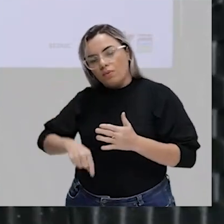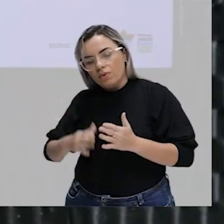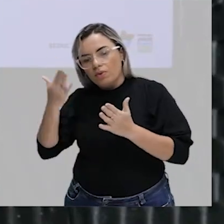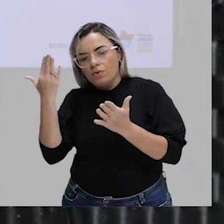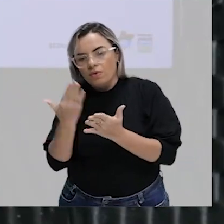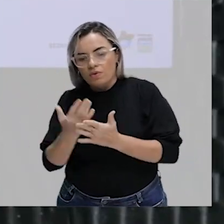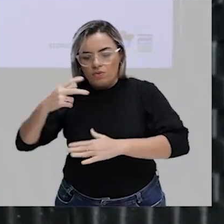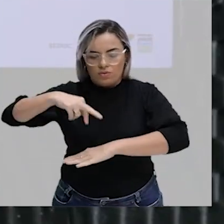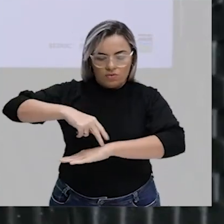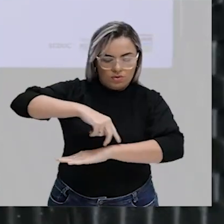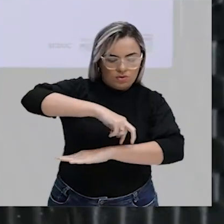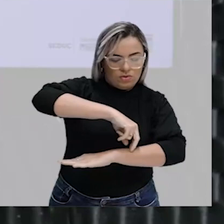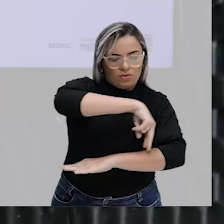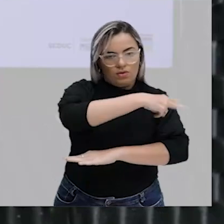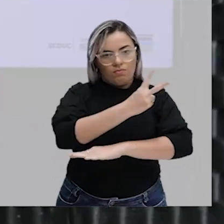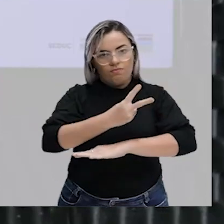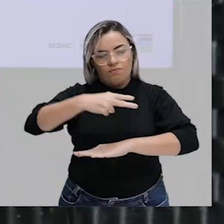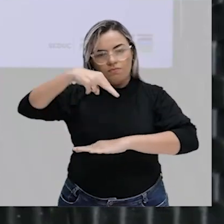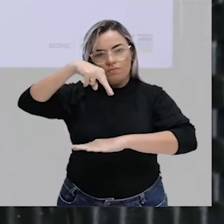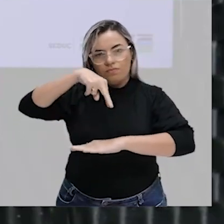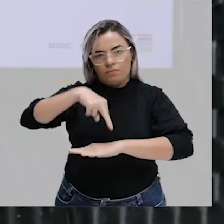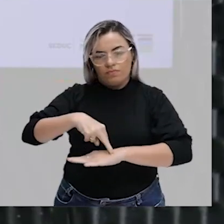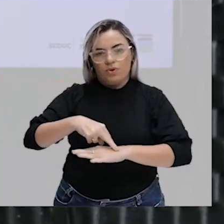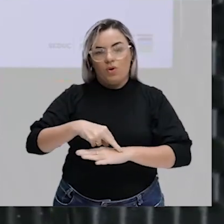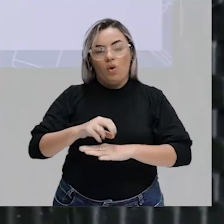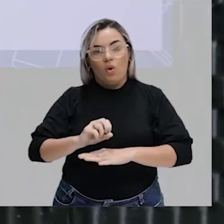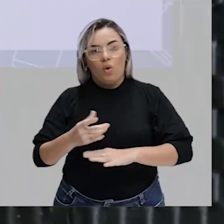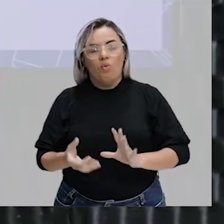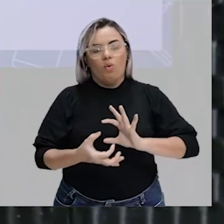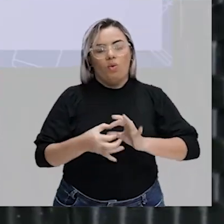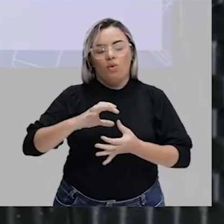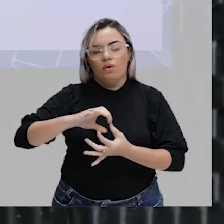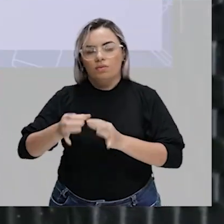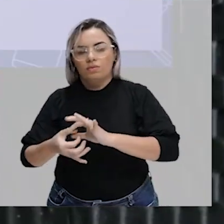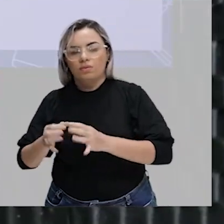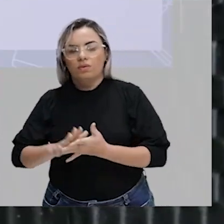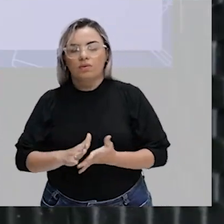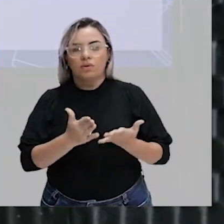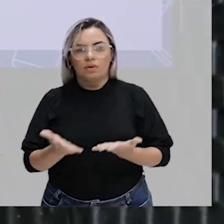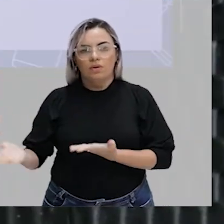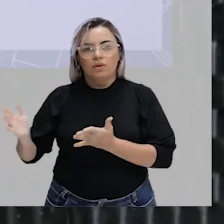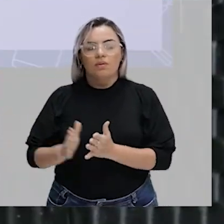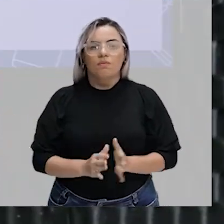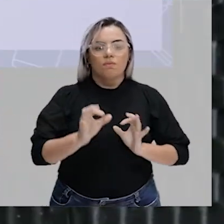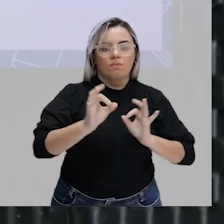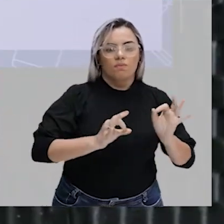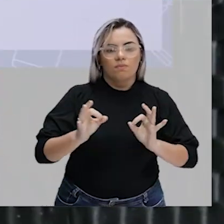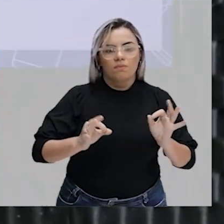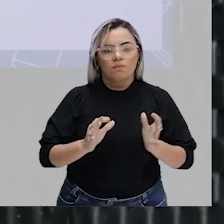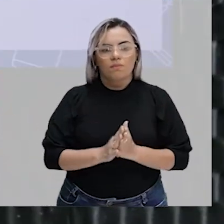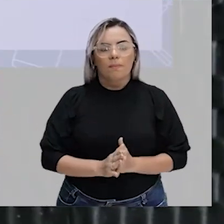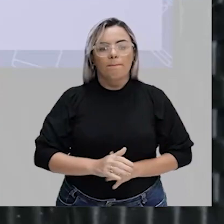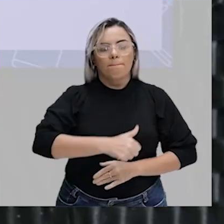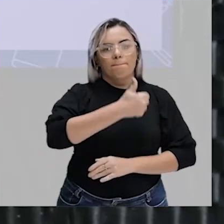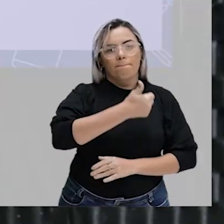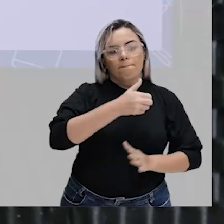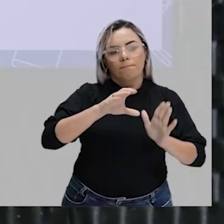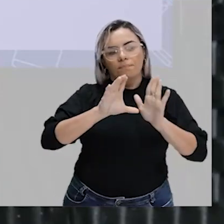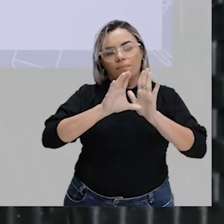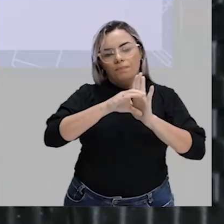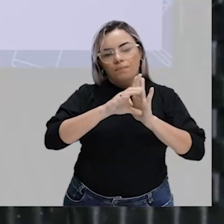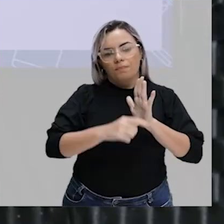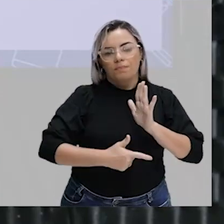ser conhecida como ginástica olímpica. Então, ela está organizada dessa forma. Nós iremos falar sobre o conceito,